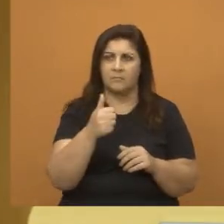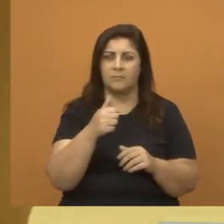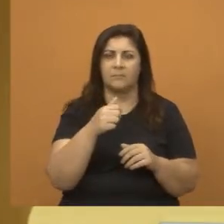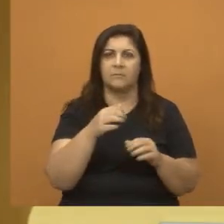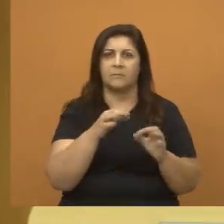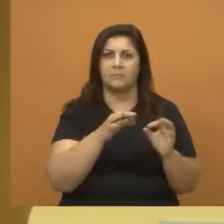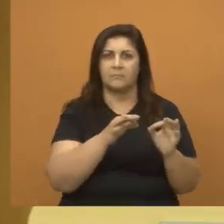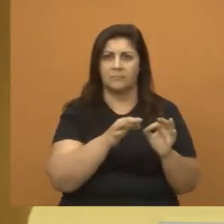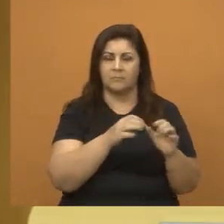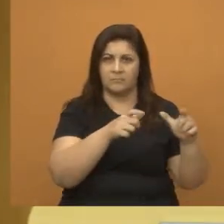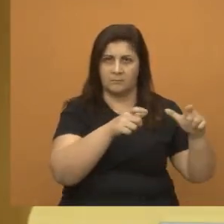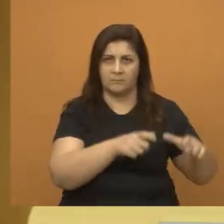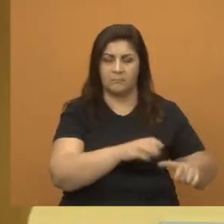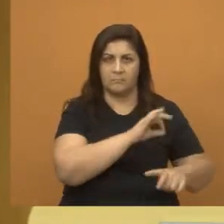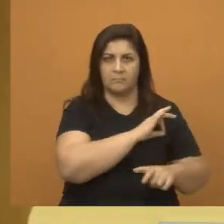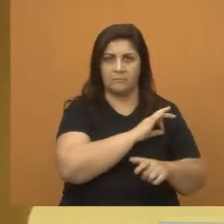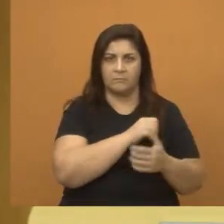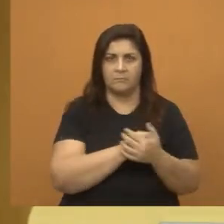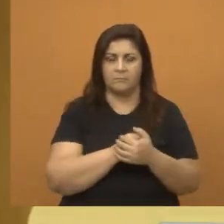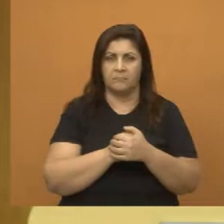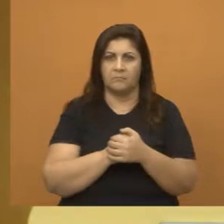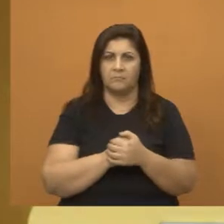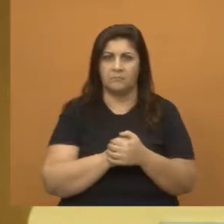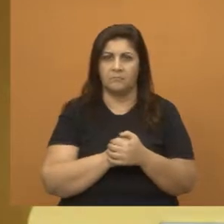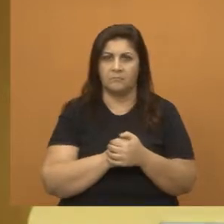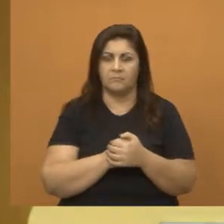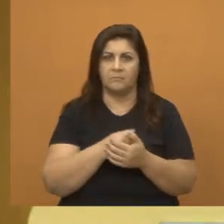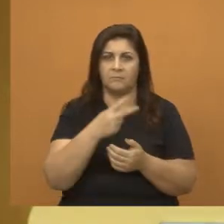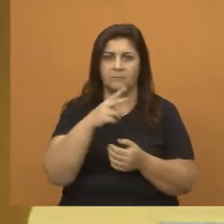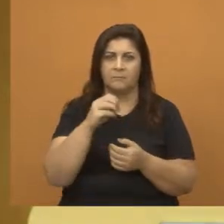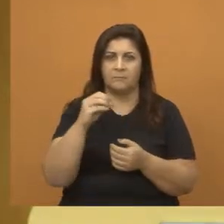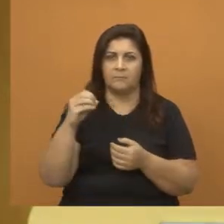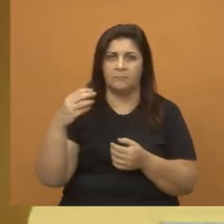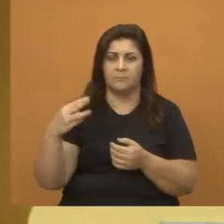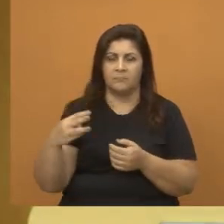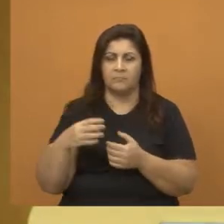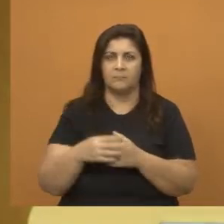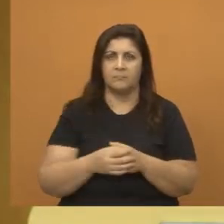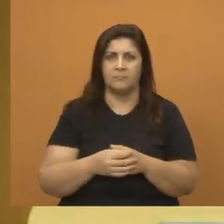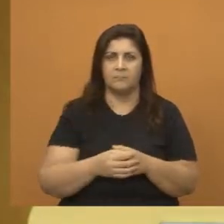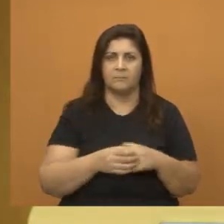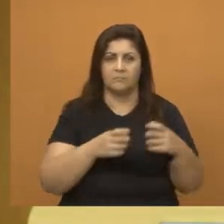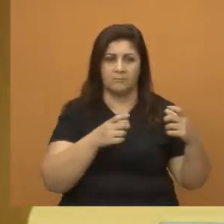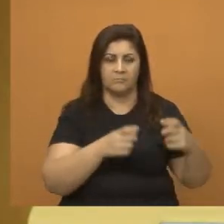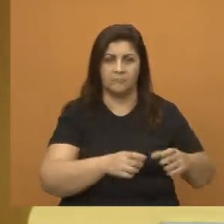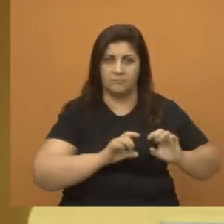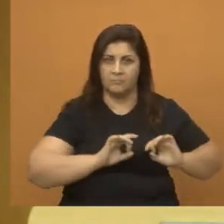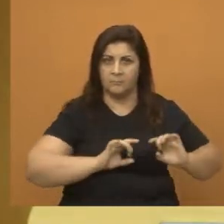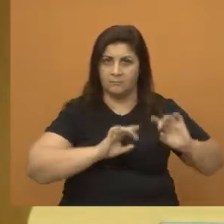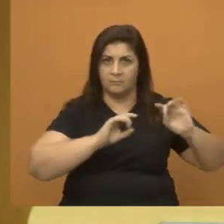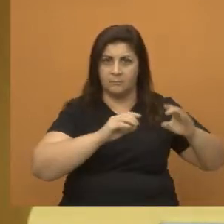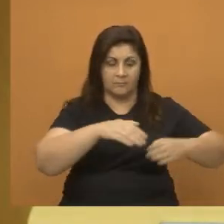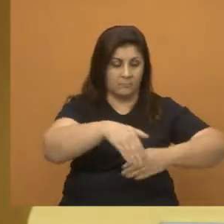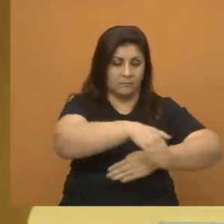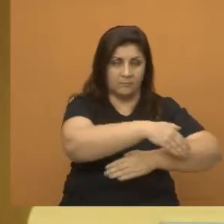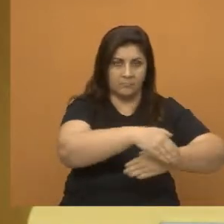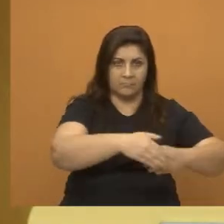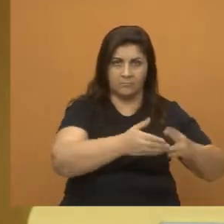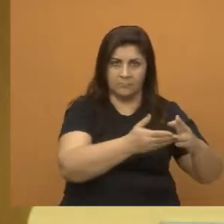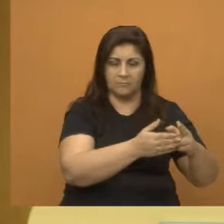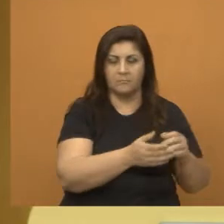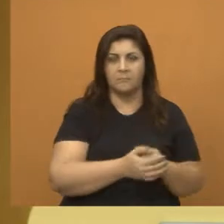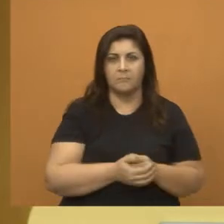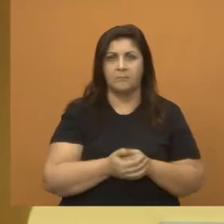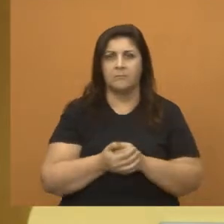selva altamira 2003 companhia especial de fronteira com a geórgia no primeiro